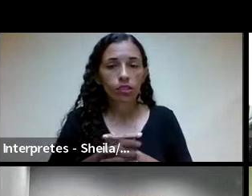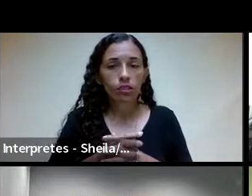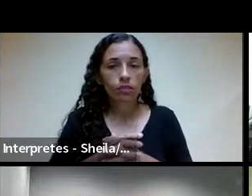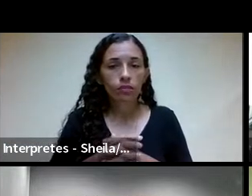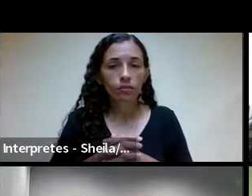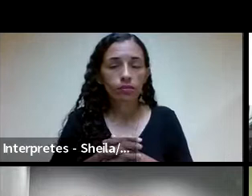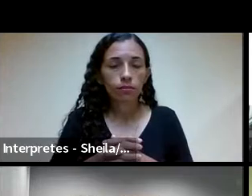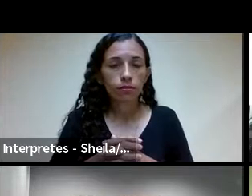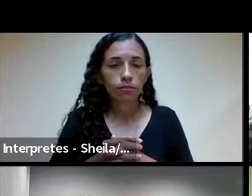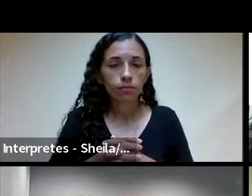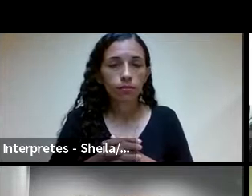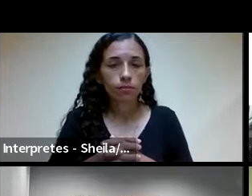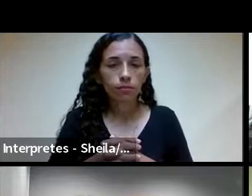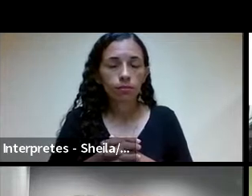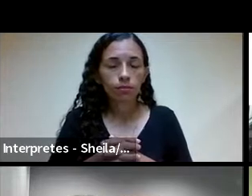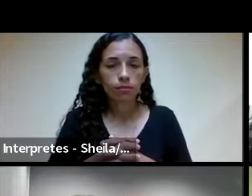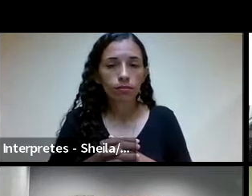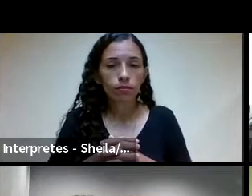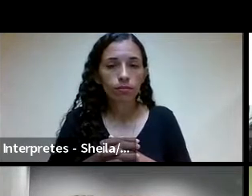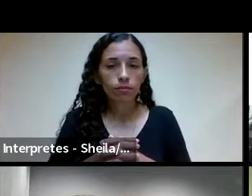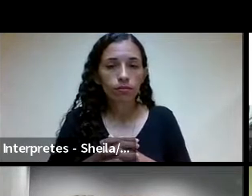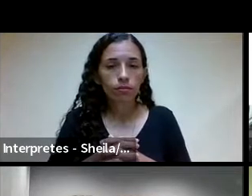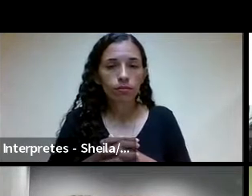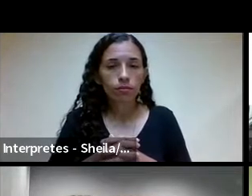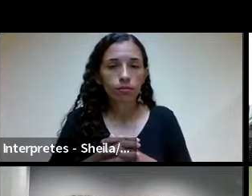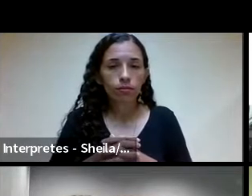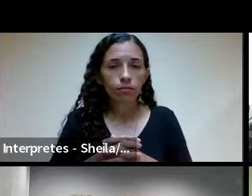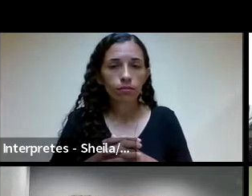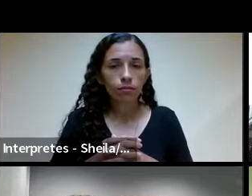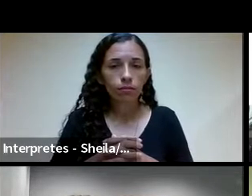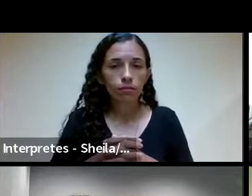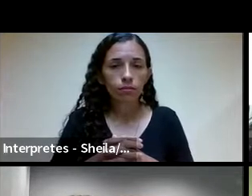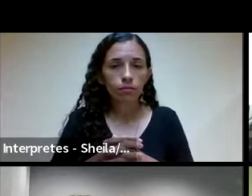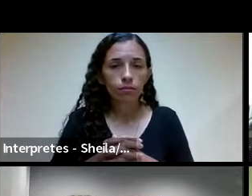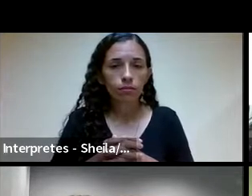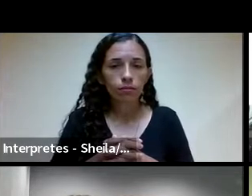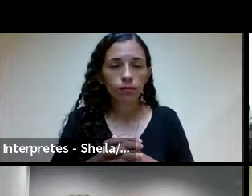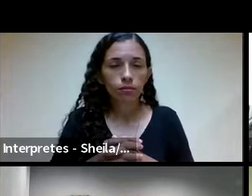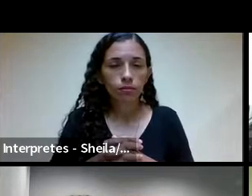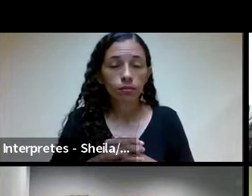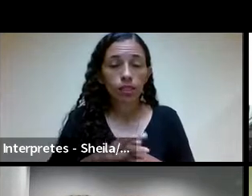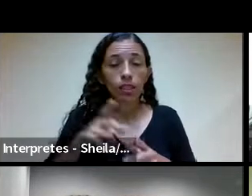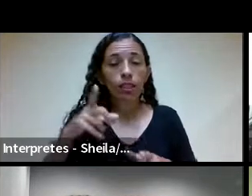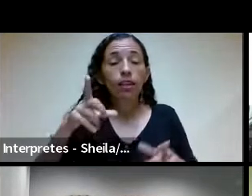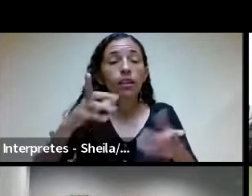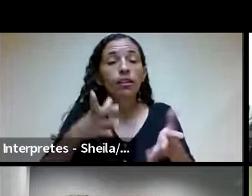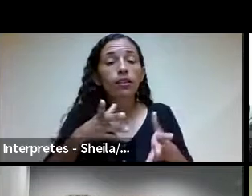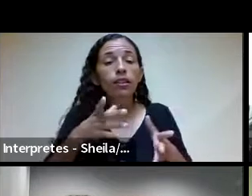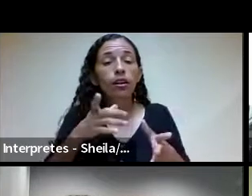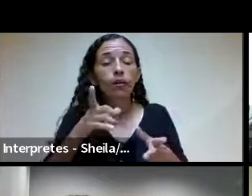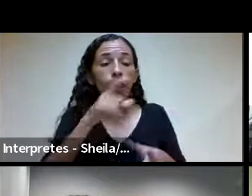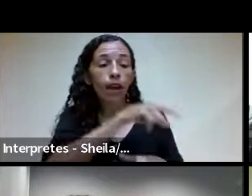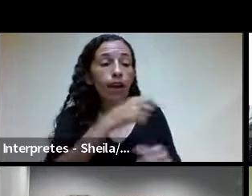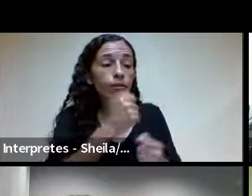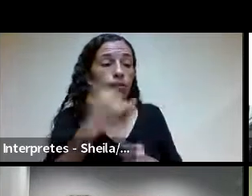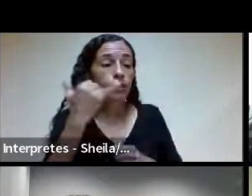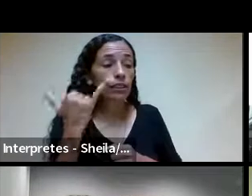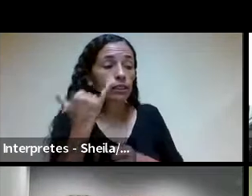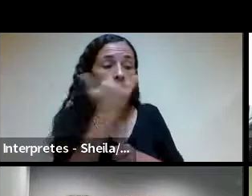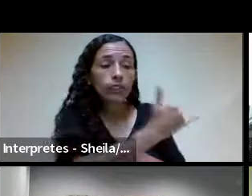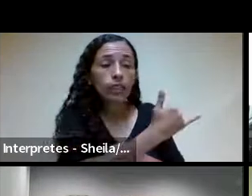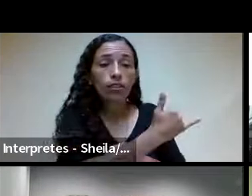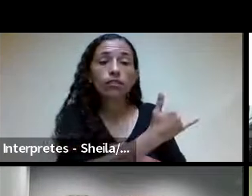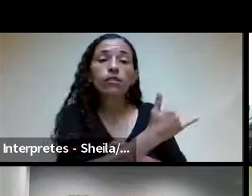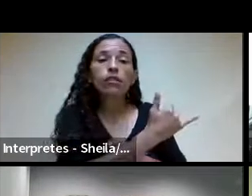seguinte: que fez a querela nulitatis é a via adequada e não a ação